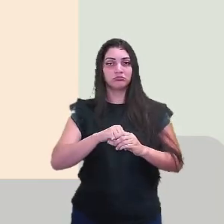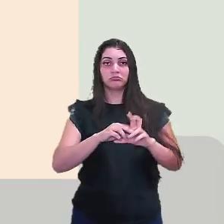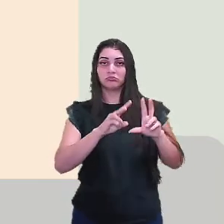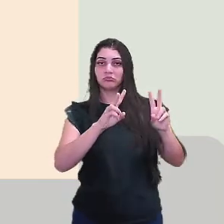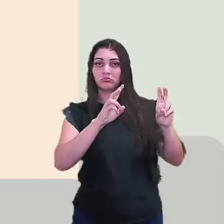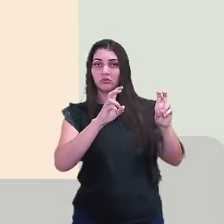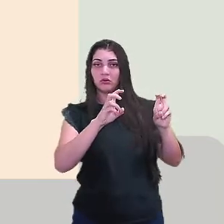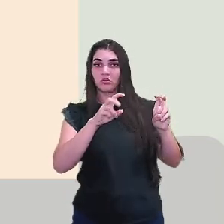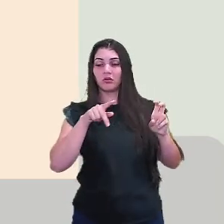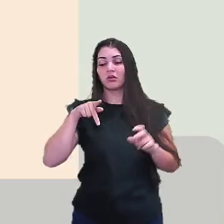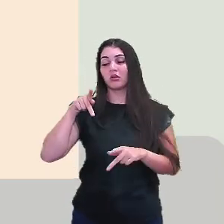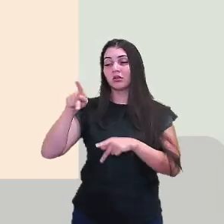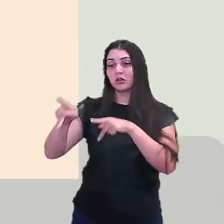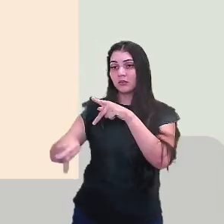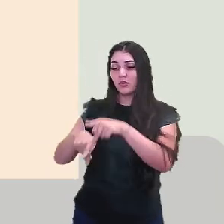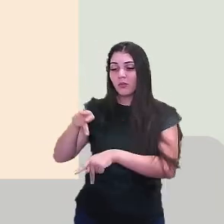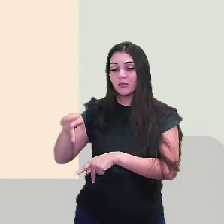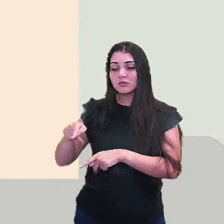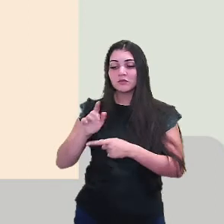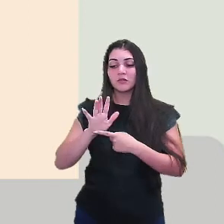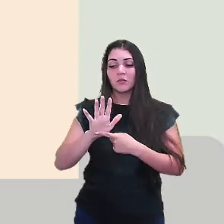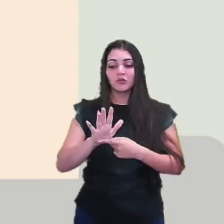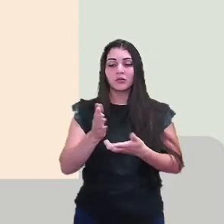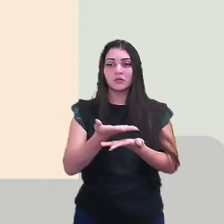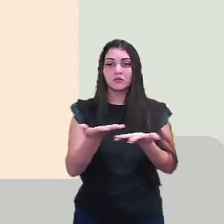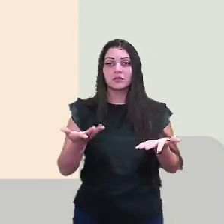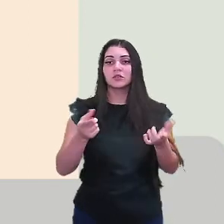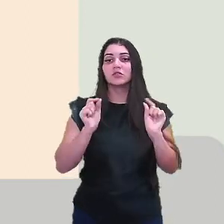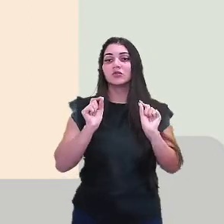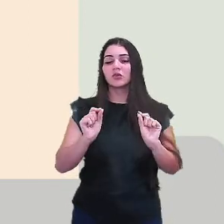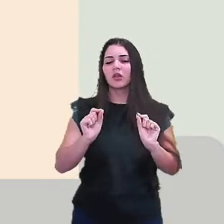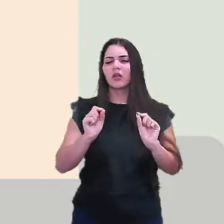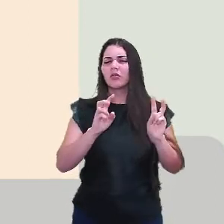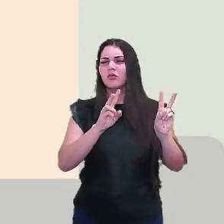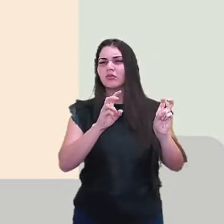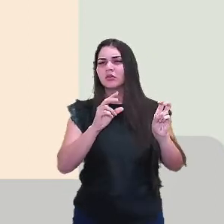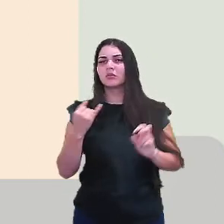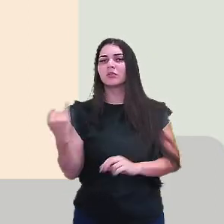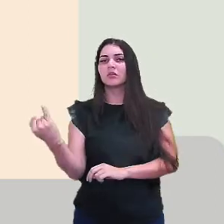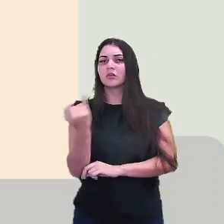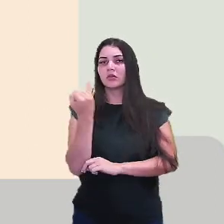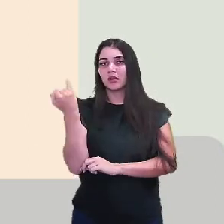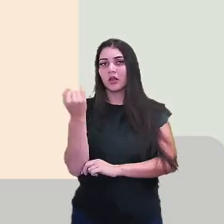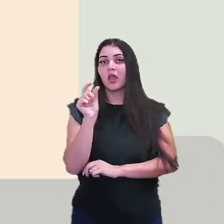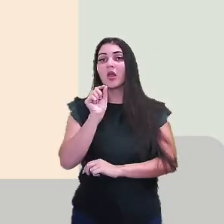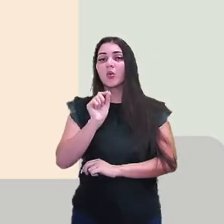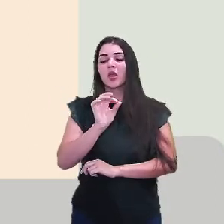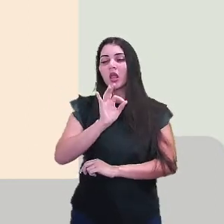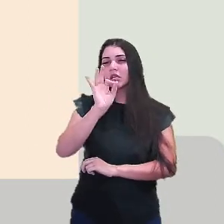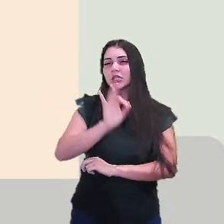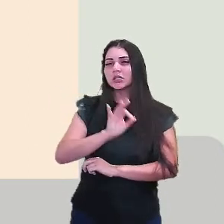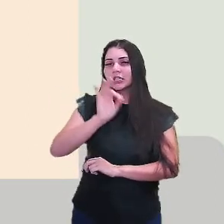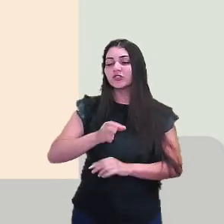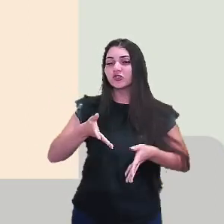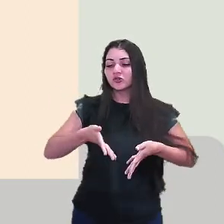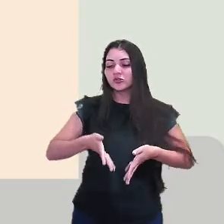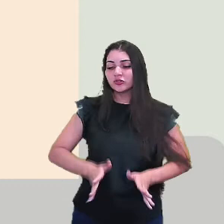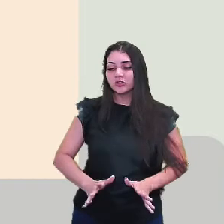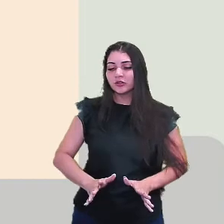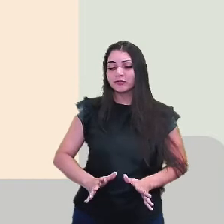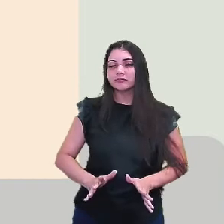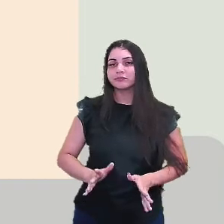população, eu venho trazendo aqui para vocês uma questão, um tema bastante importante, que é a taxa de natalidade. Taxa